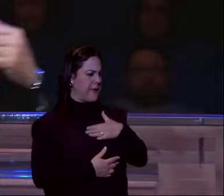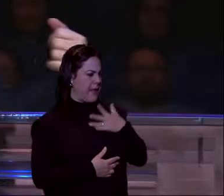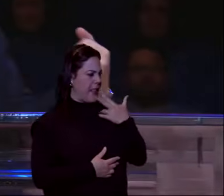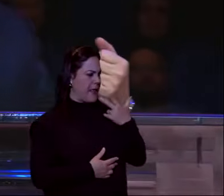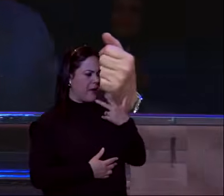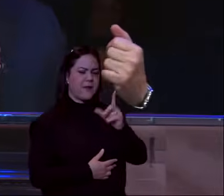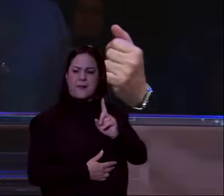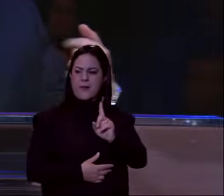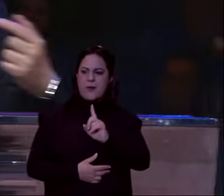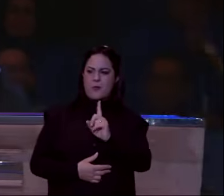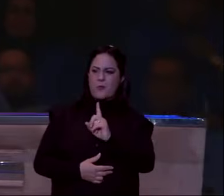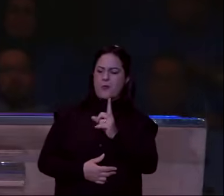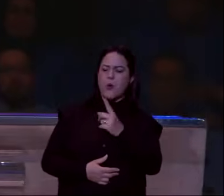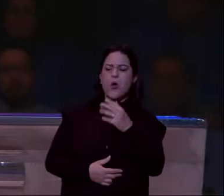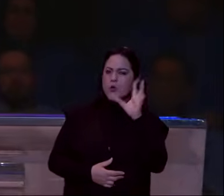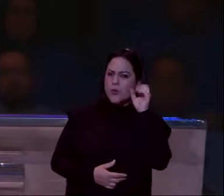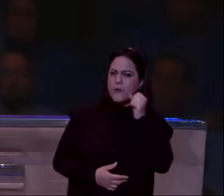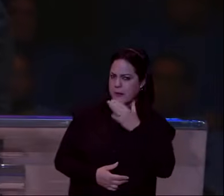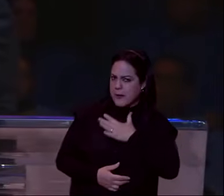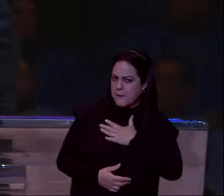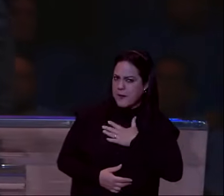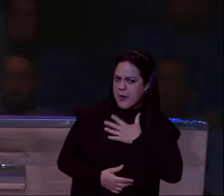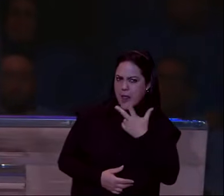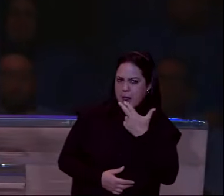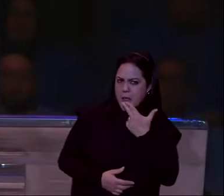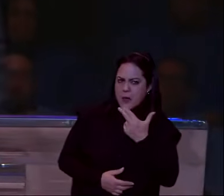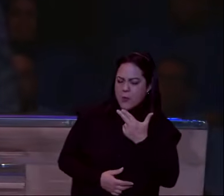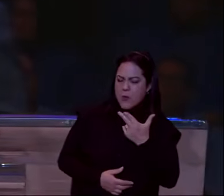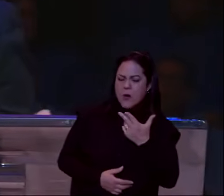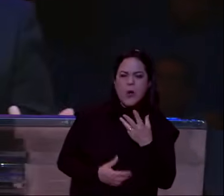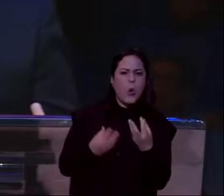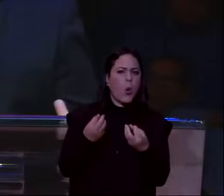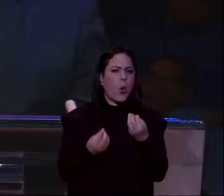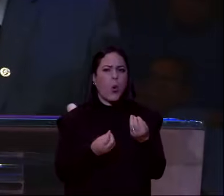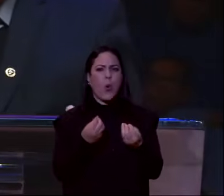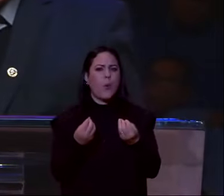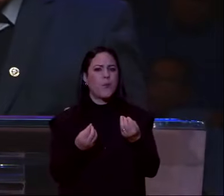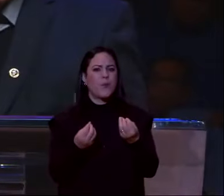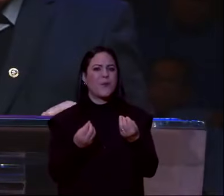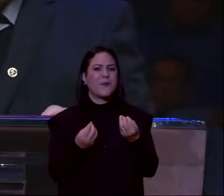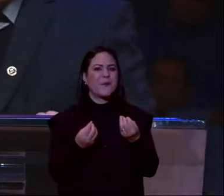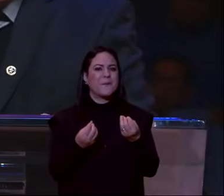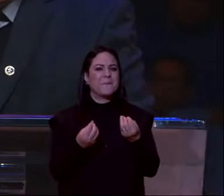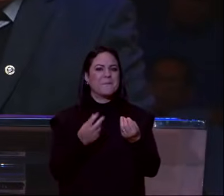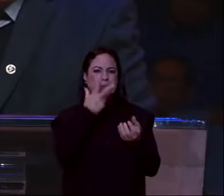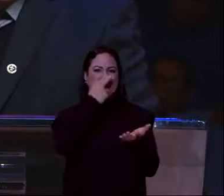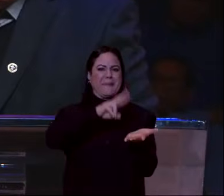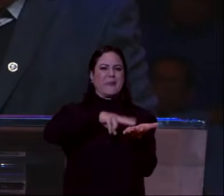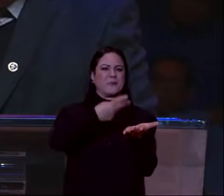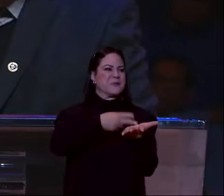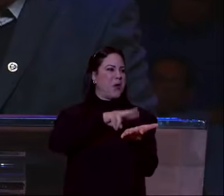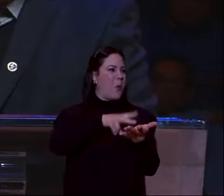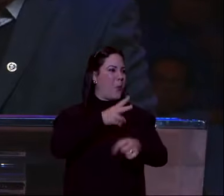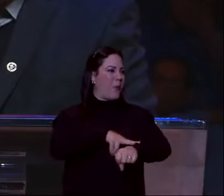língua. Não, eu estou ouvindo na outra língua. Como é que pode um negócio desse?